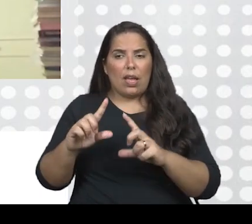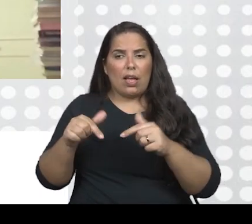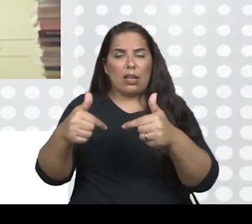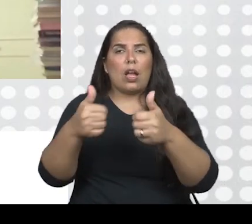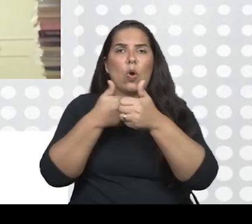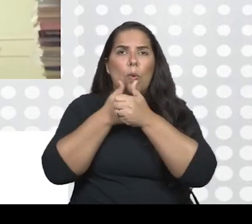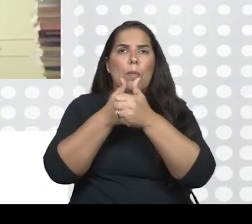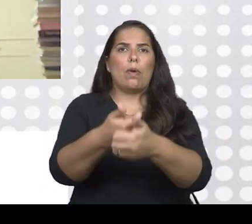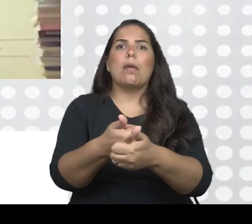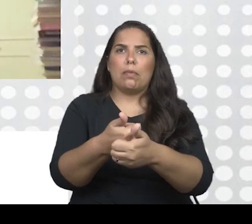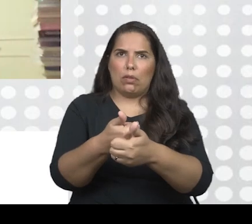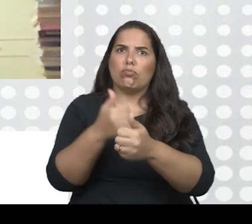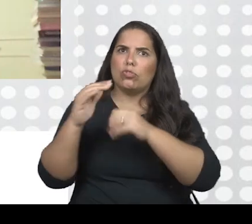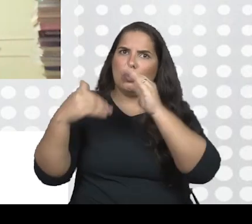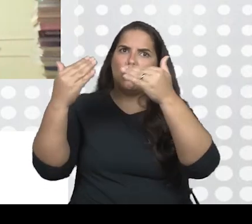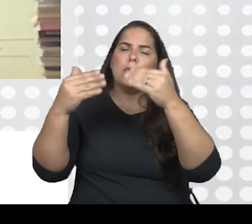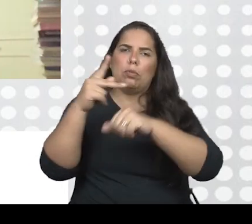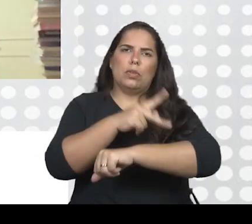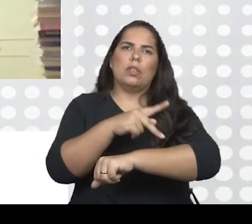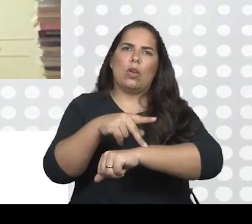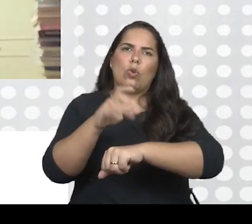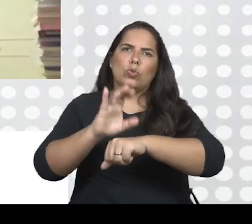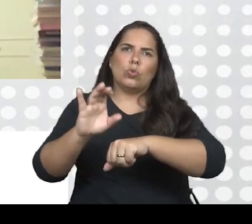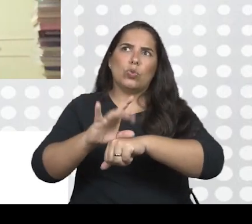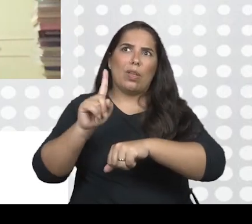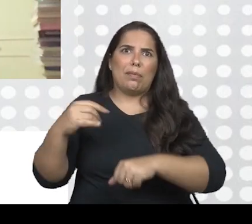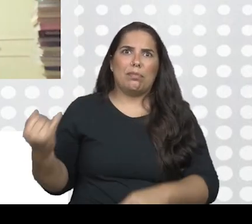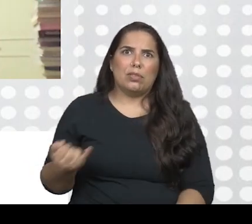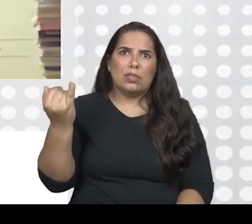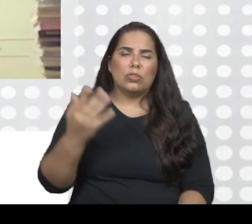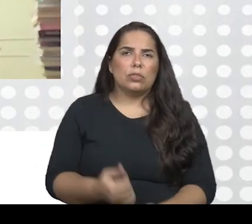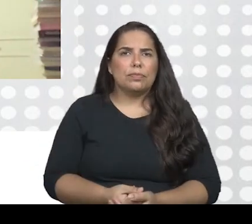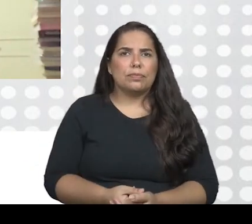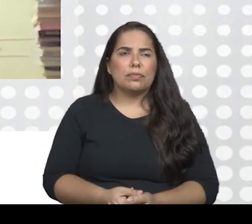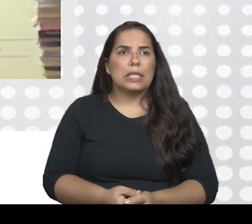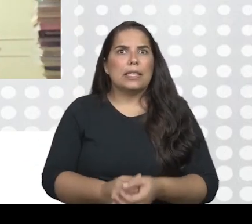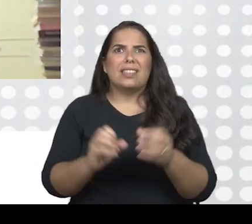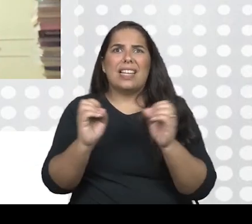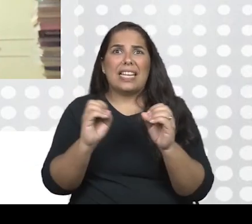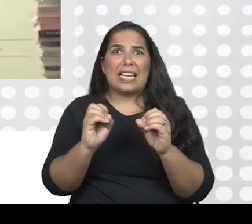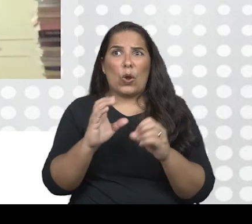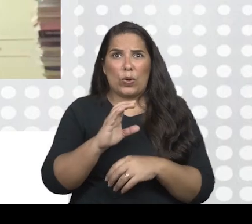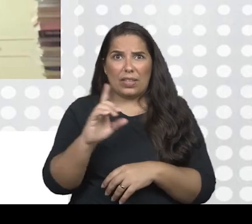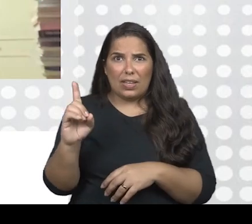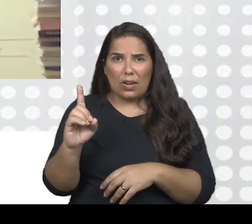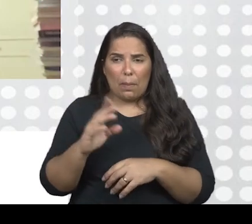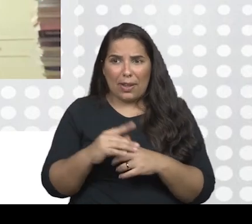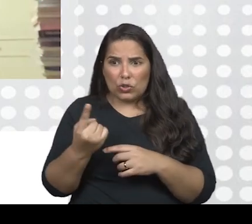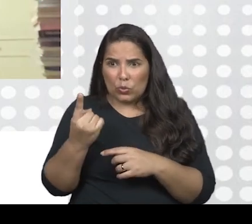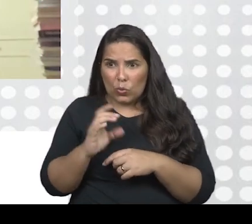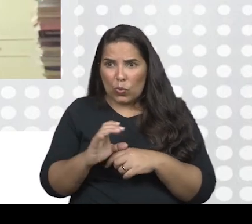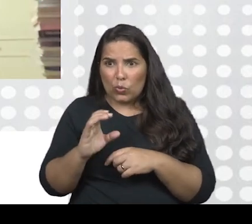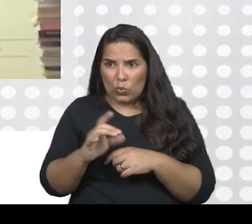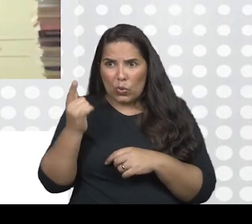no acompanhamento do desenvolvimento pedagógico do curso é fundamental. E ninguém coordenando mais de um